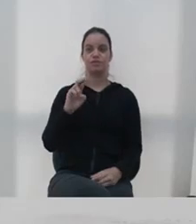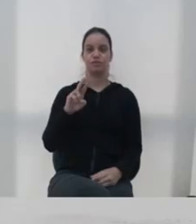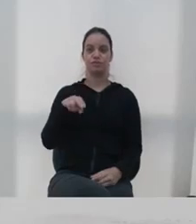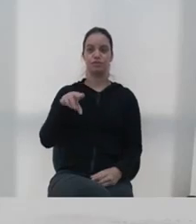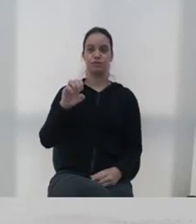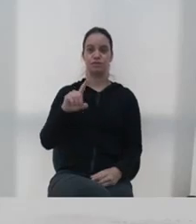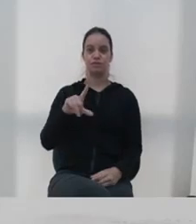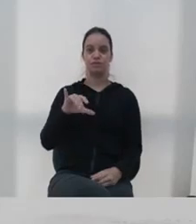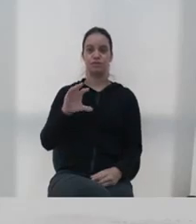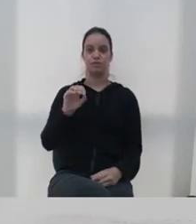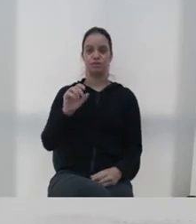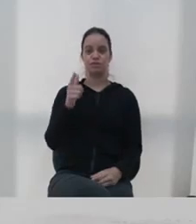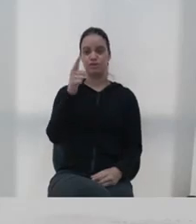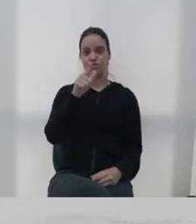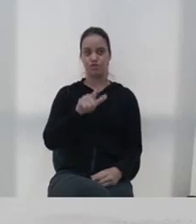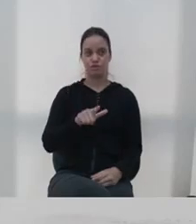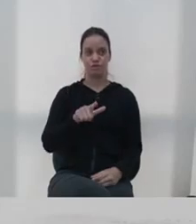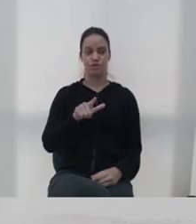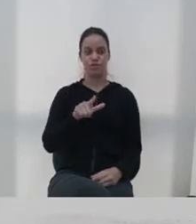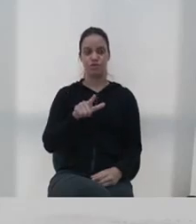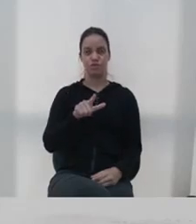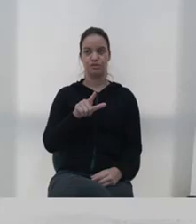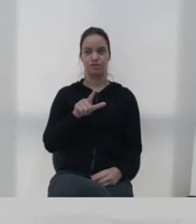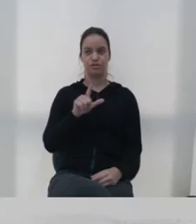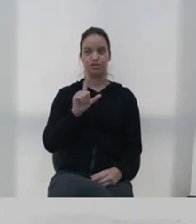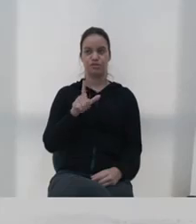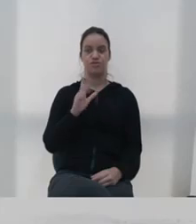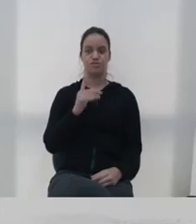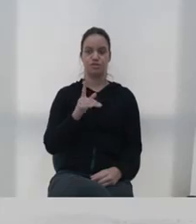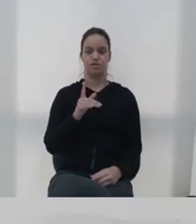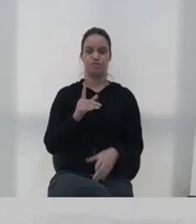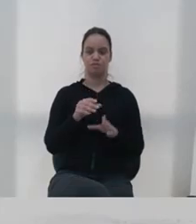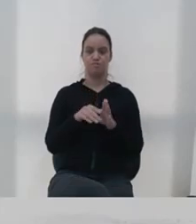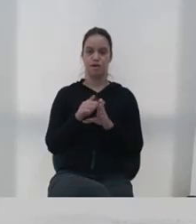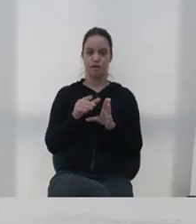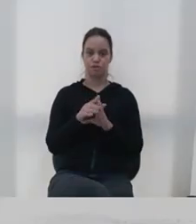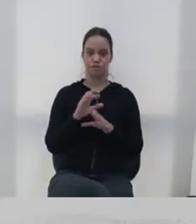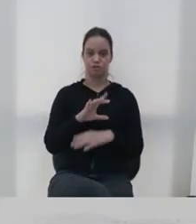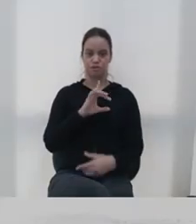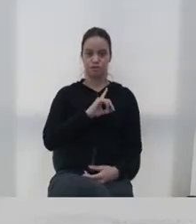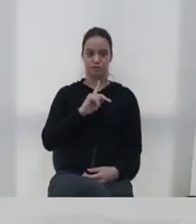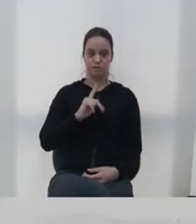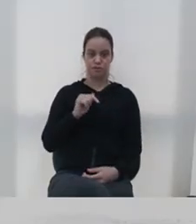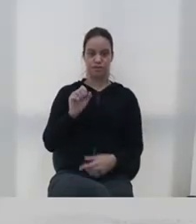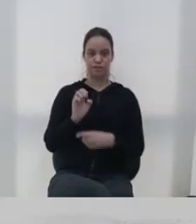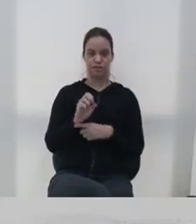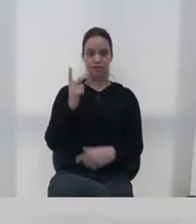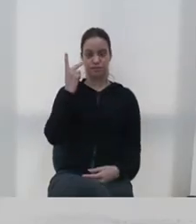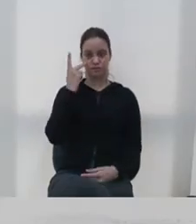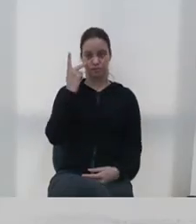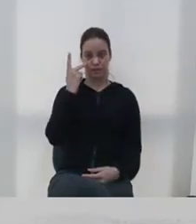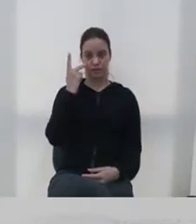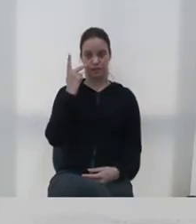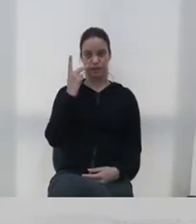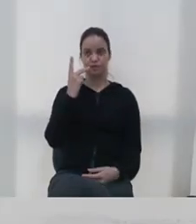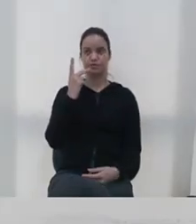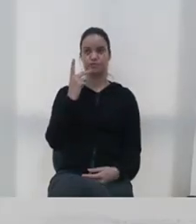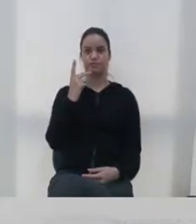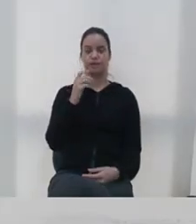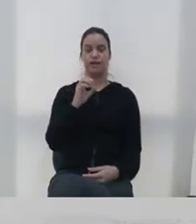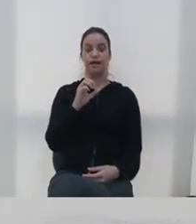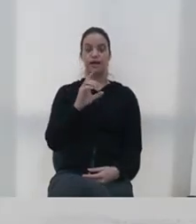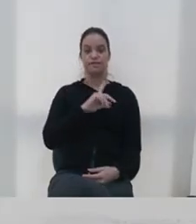novamente, Vossa Excelência, Vossa Senhoria foi orientado pela Defensoria Pública do Estado de São Paulo. A Defensoria Pública do Estado de São Paulo tem